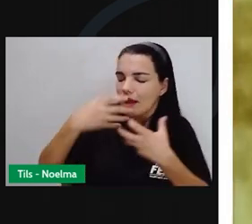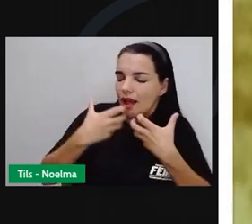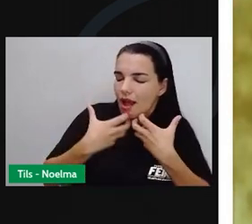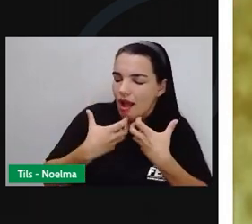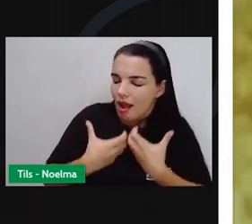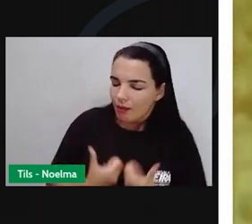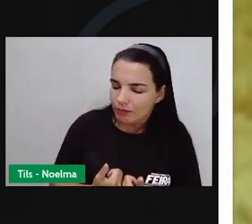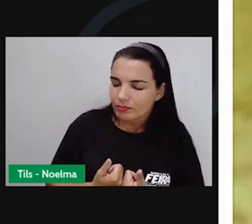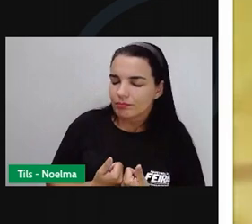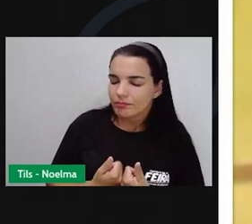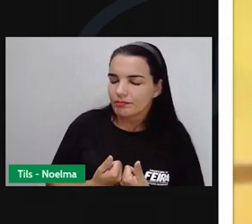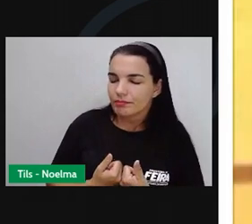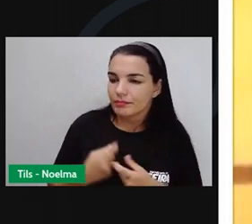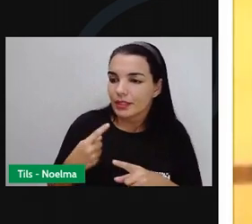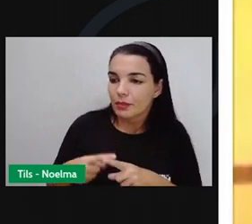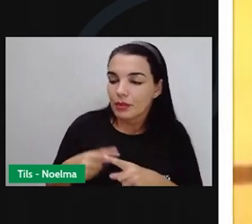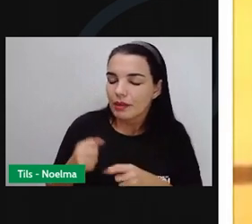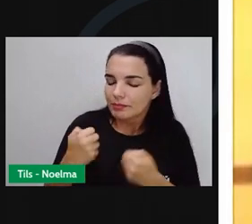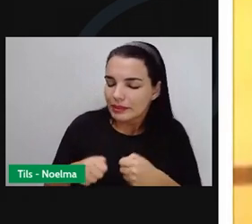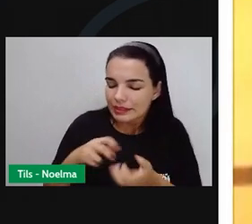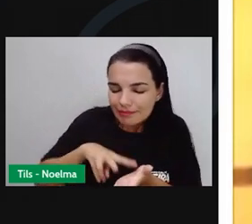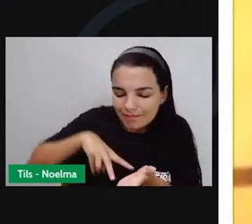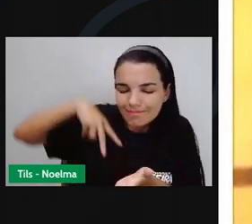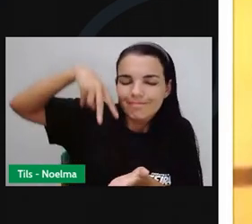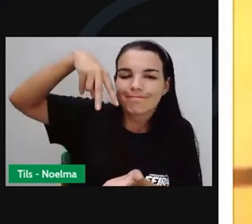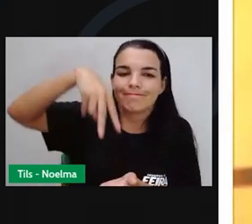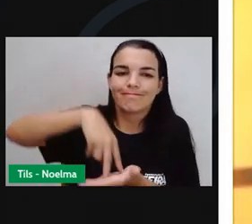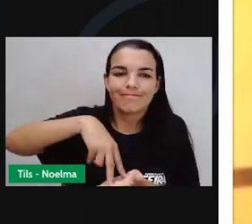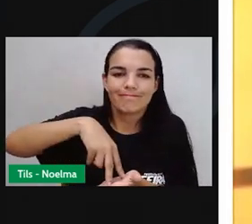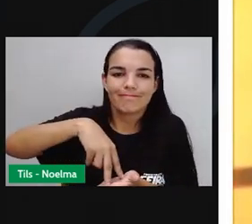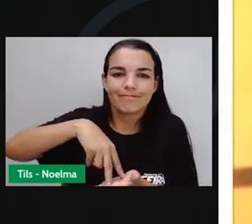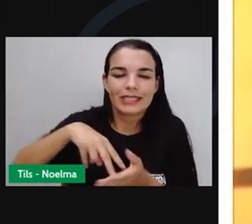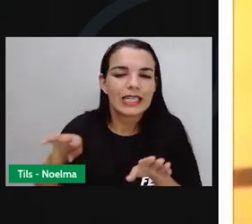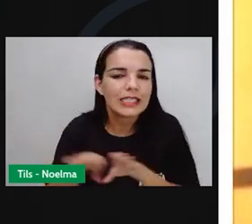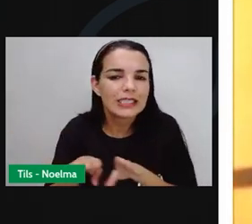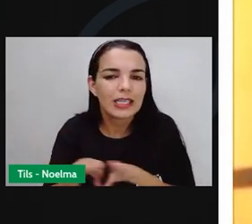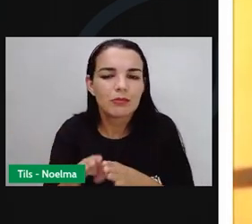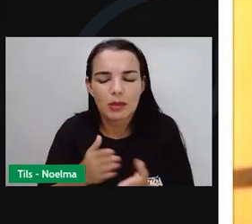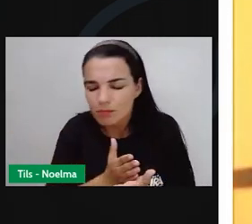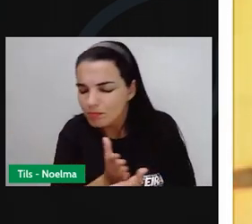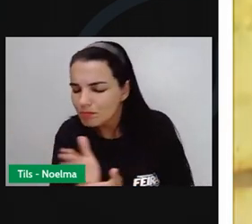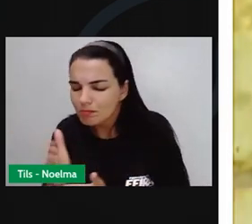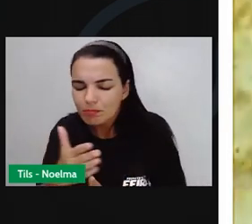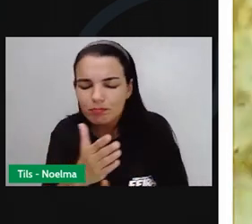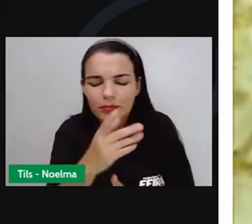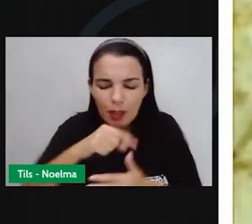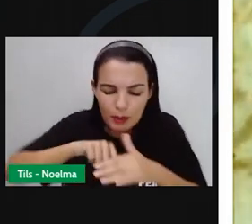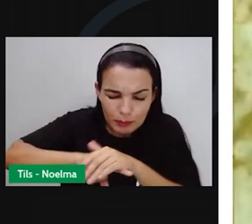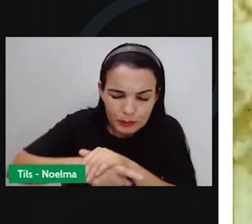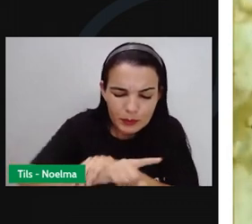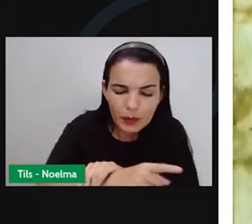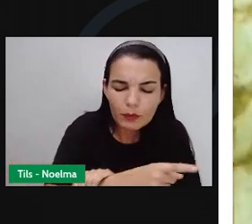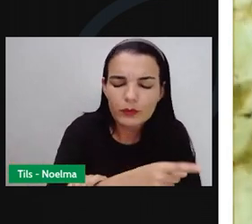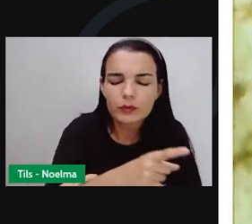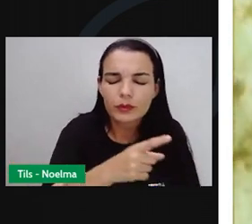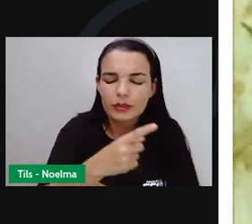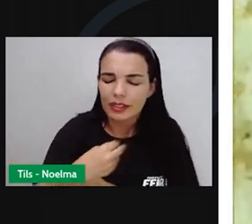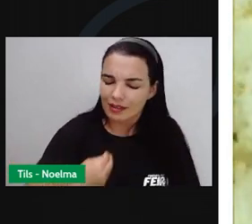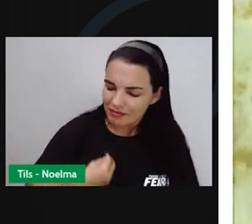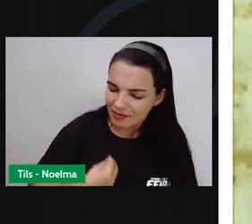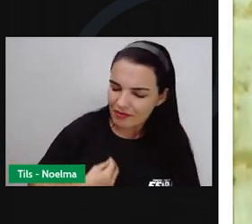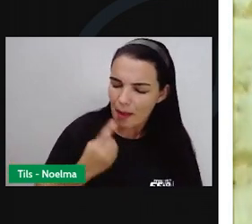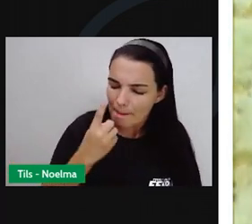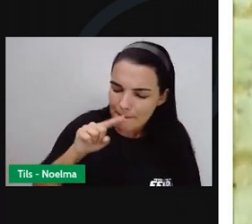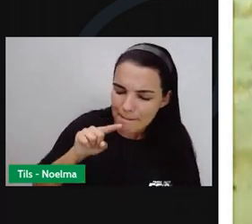é caindo que se aprende a levantar. Até mesmo do poço mais profundo. Se eu vivesse mil vidas